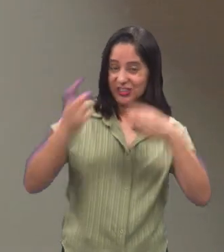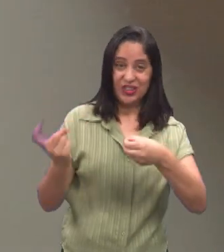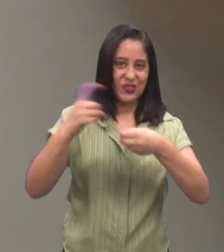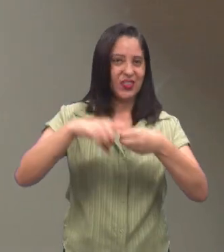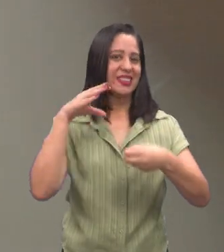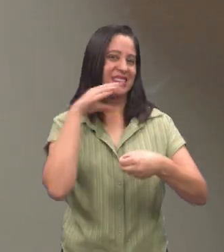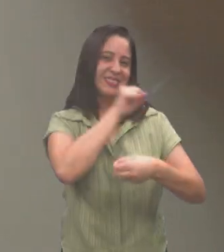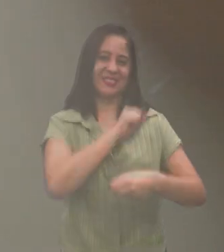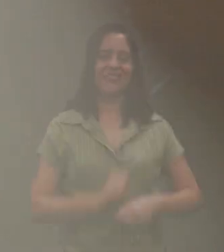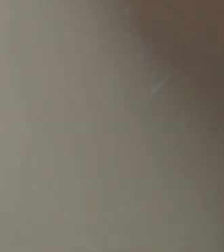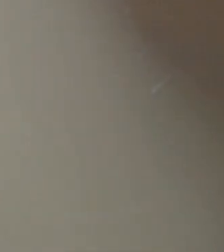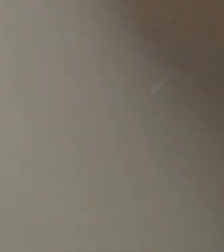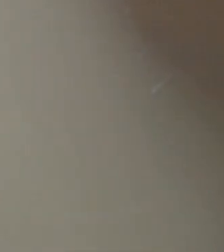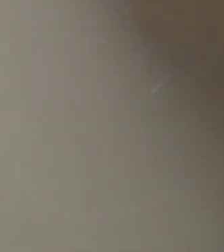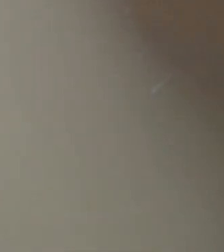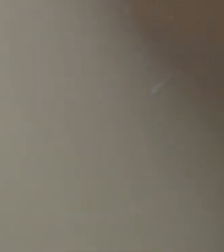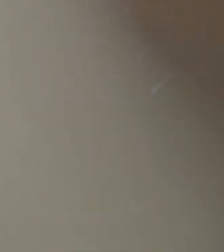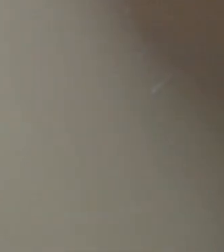já voltamos.